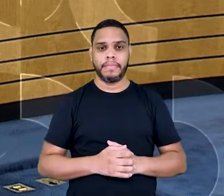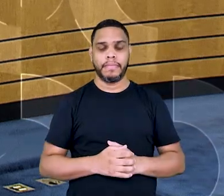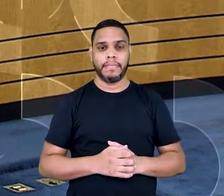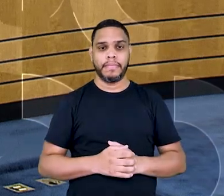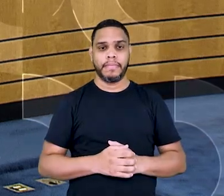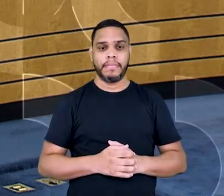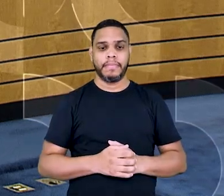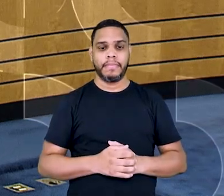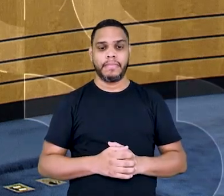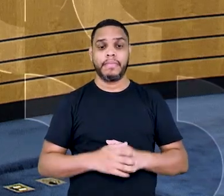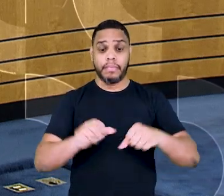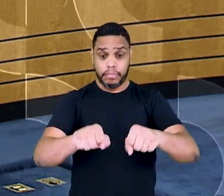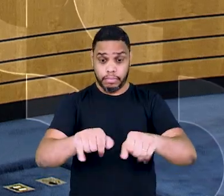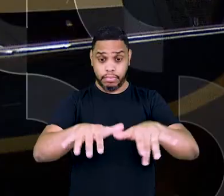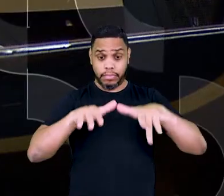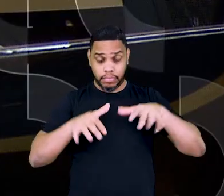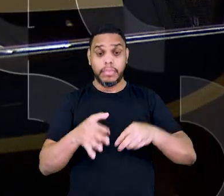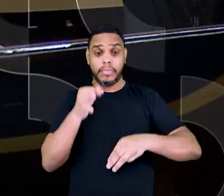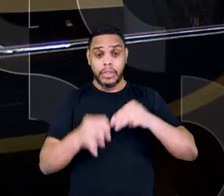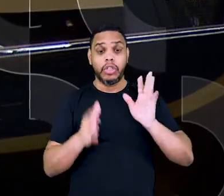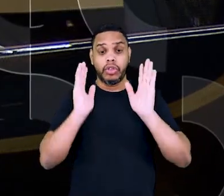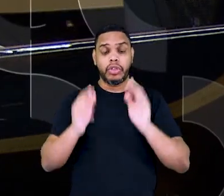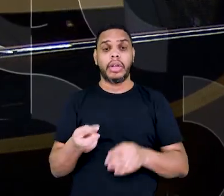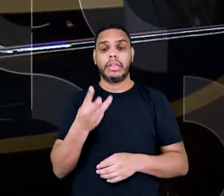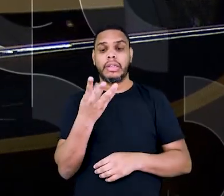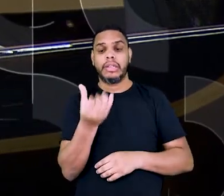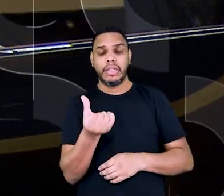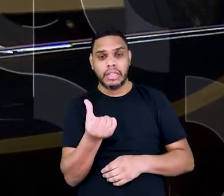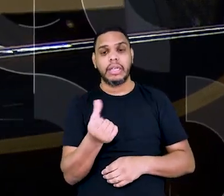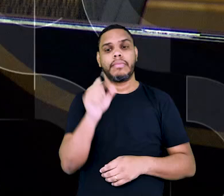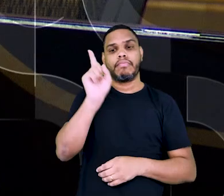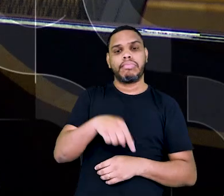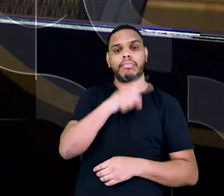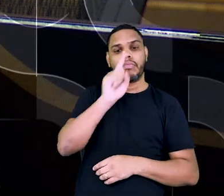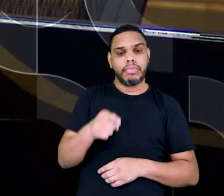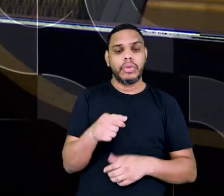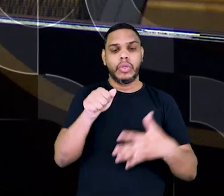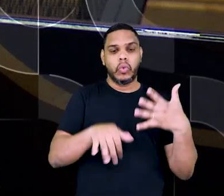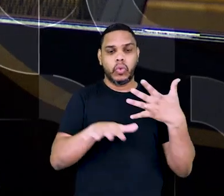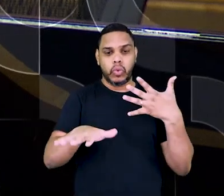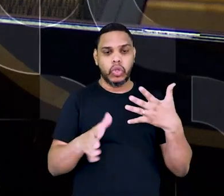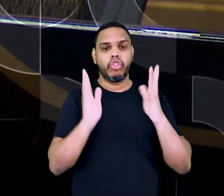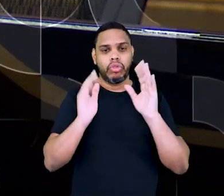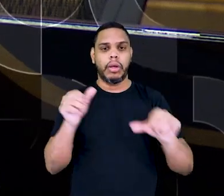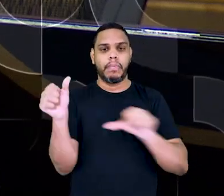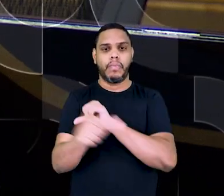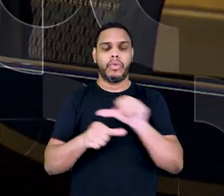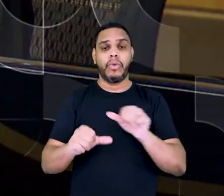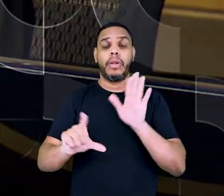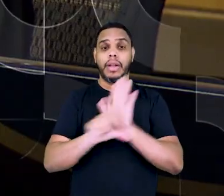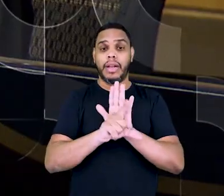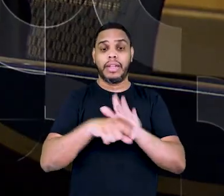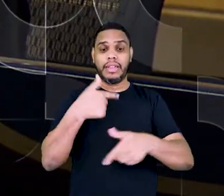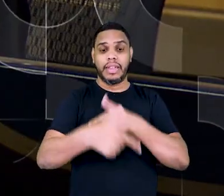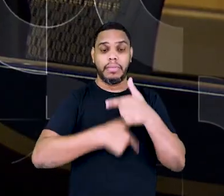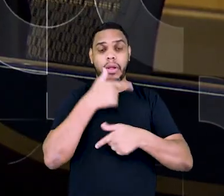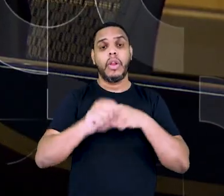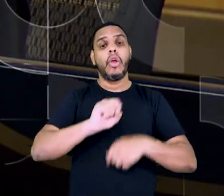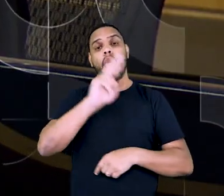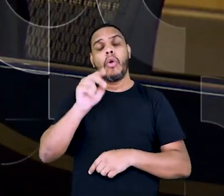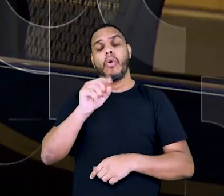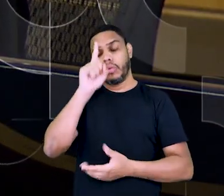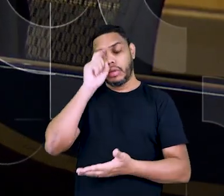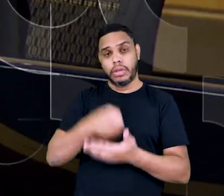O Pleno também cancelou 36 enunciados de jurisprudência superados pela reforma trabalhista ou por decisões do Supremo